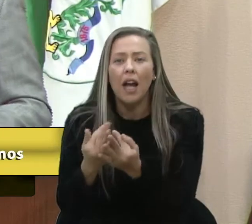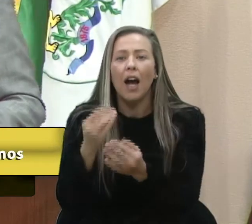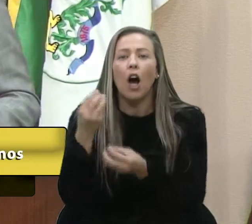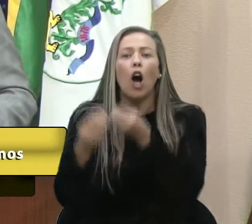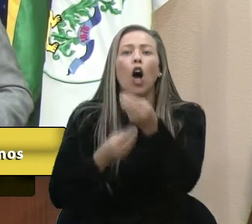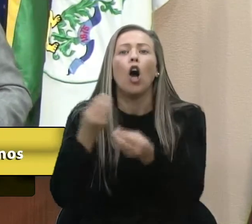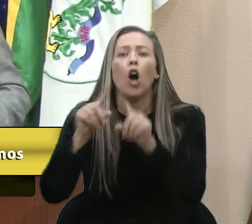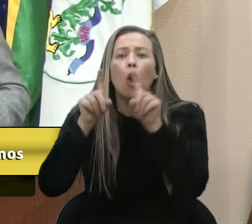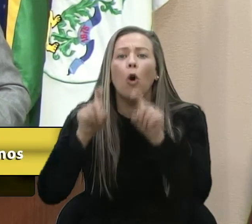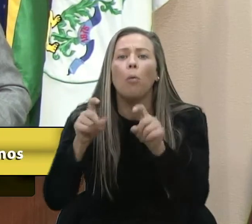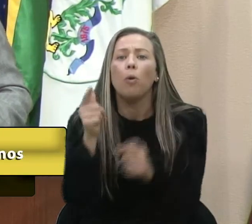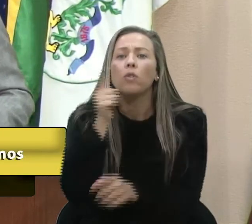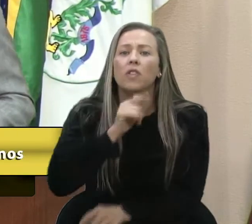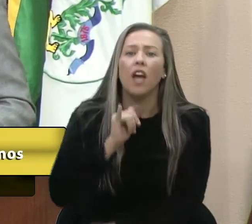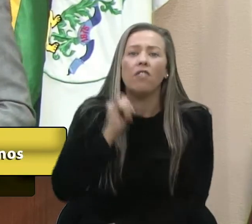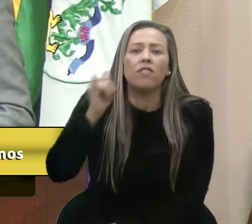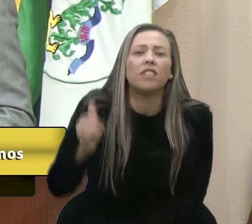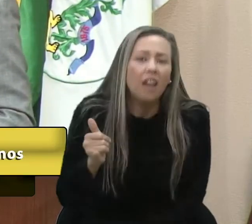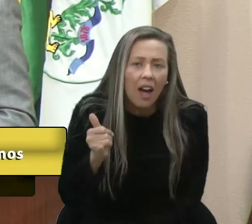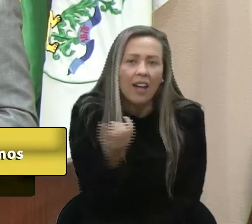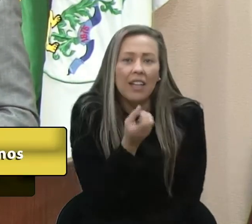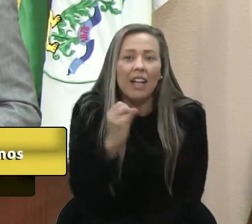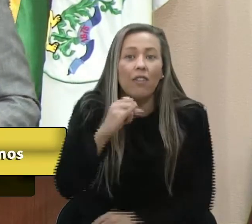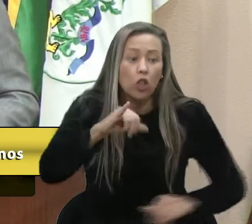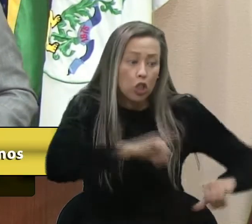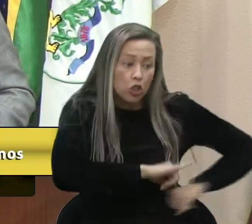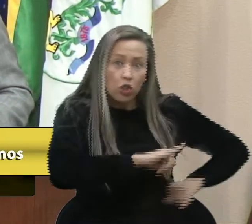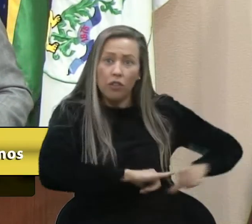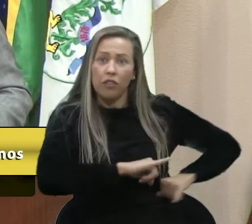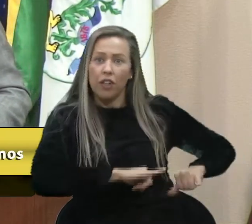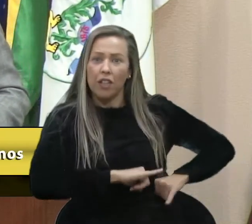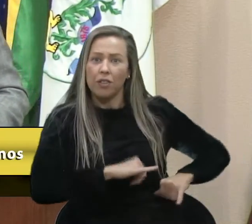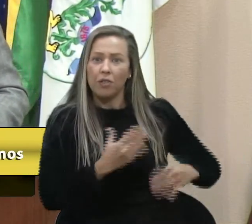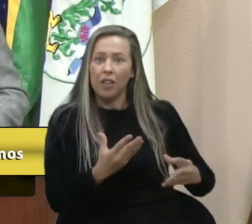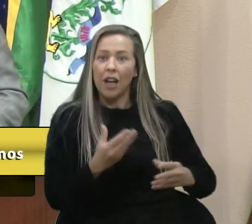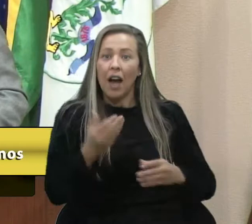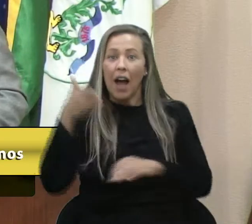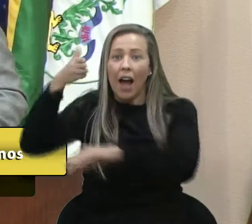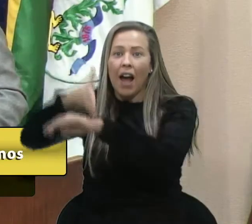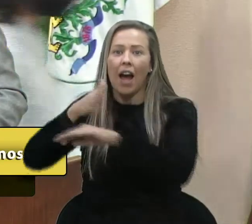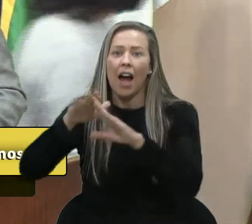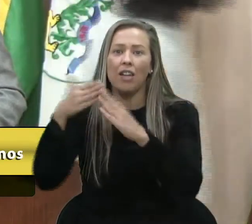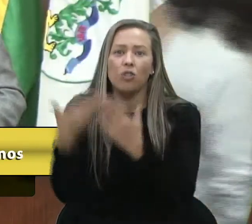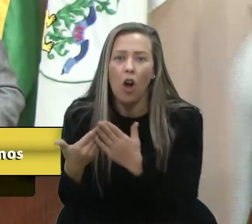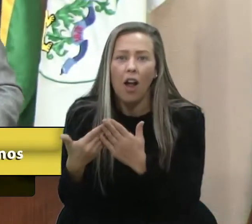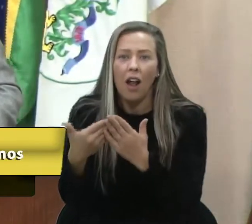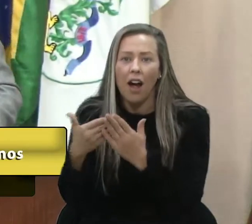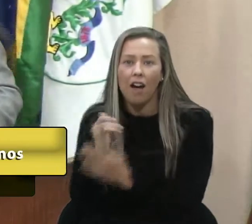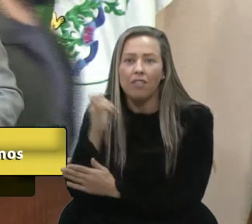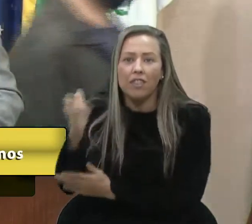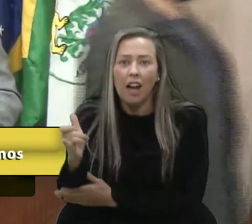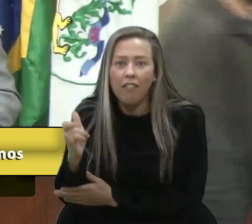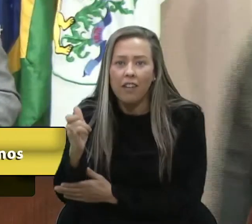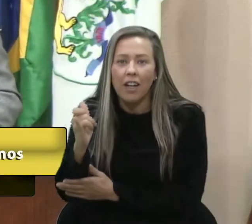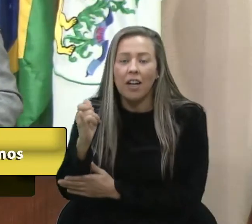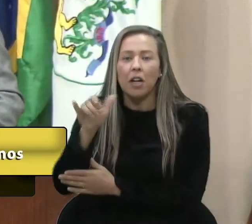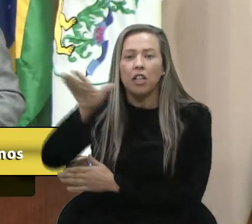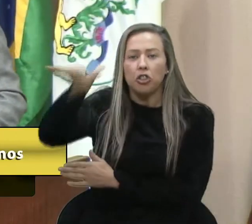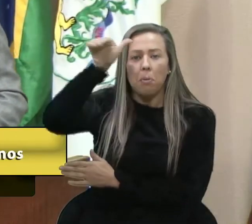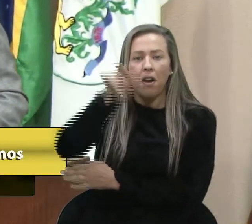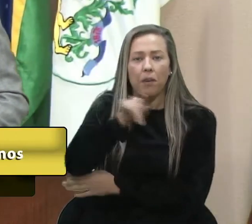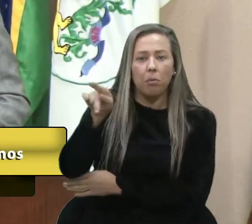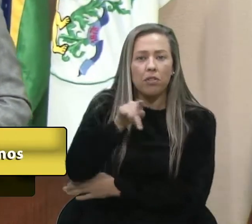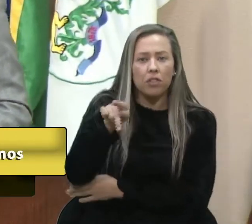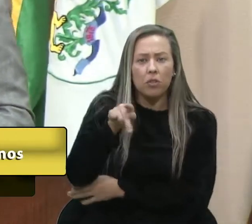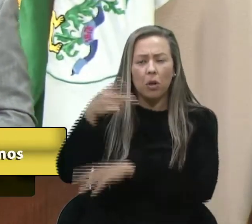elas conseguiam, vereador Marcon, ter acesso à escola. Lá na escola, ela procurava o professor, a